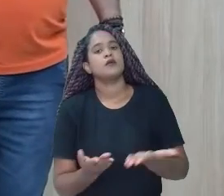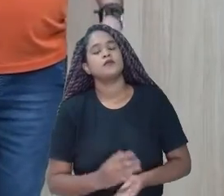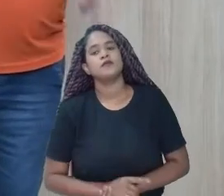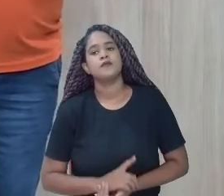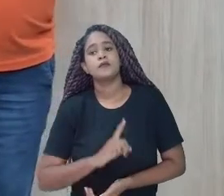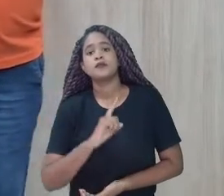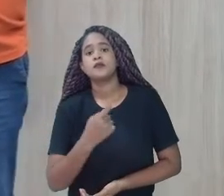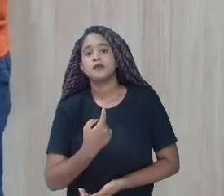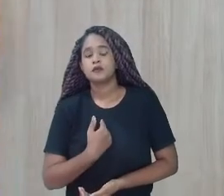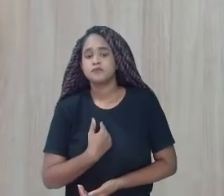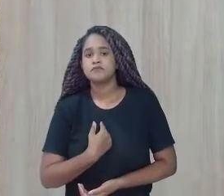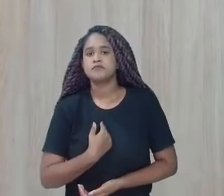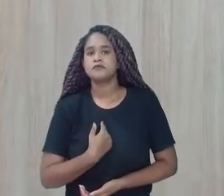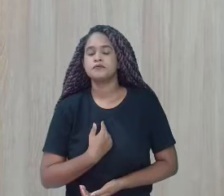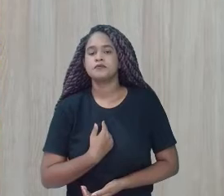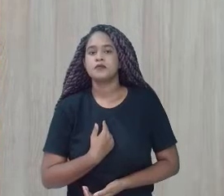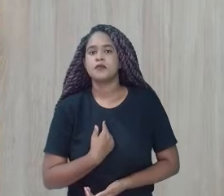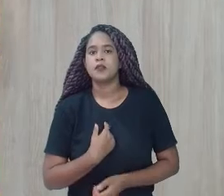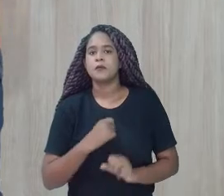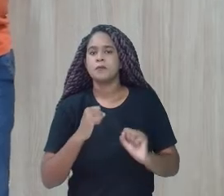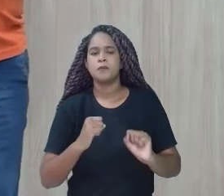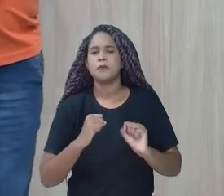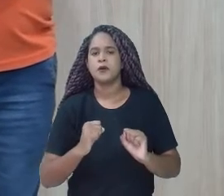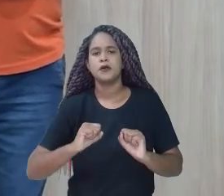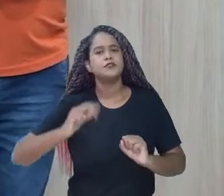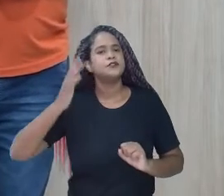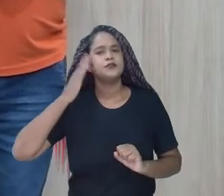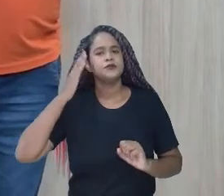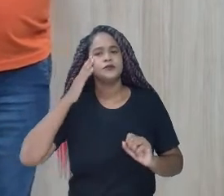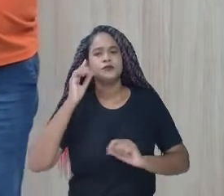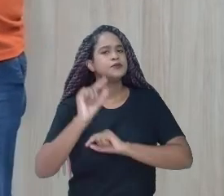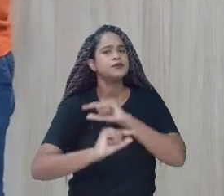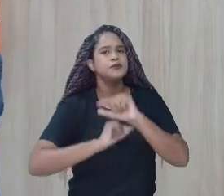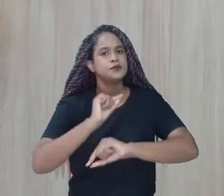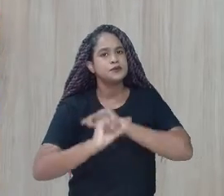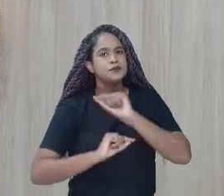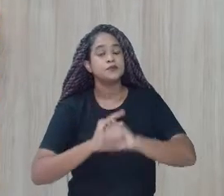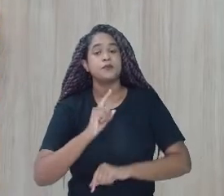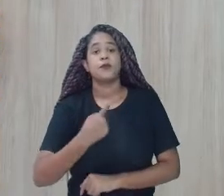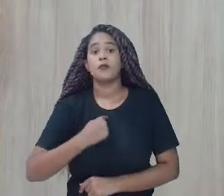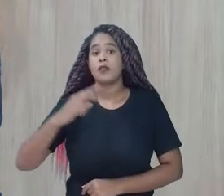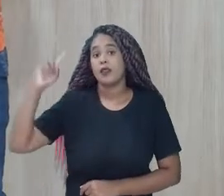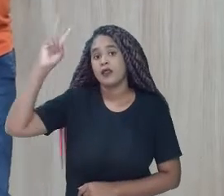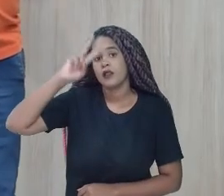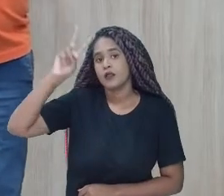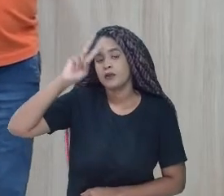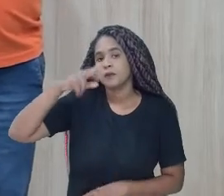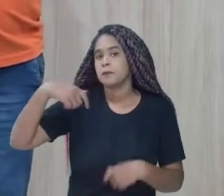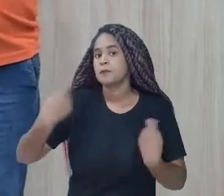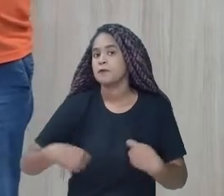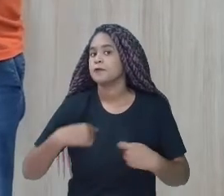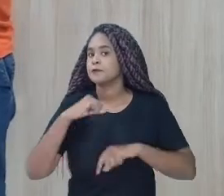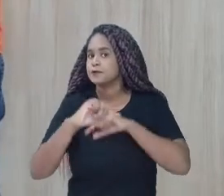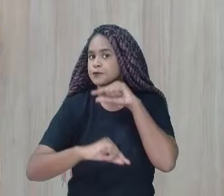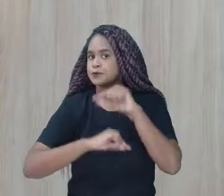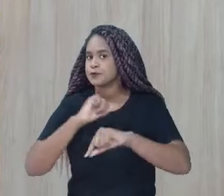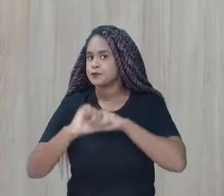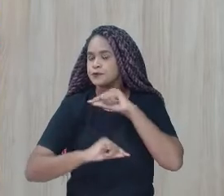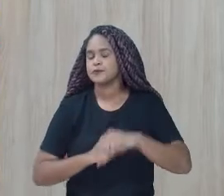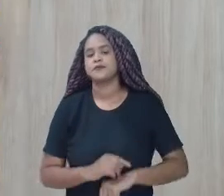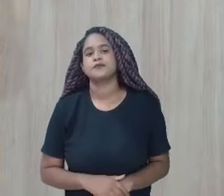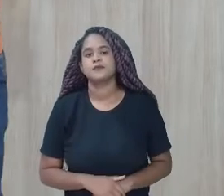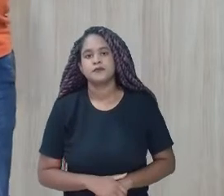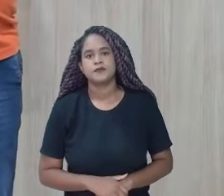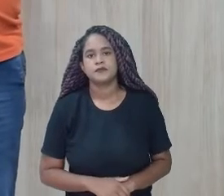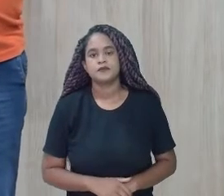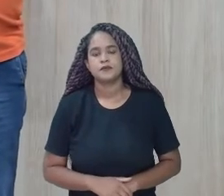falar mais a respeito disso? Vamos lembrar, certo, que nesse sentido